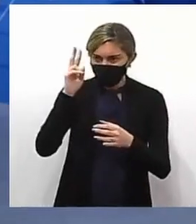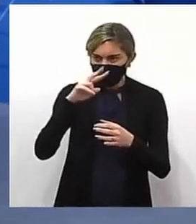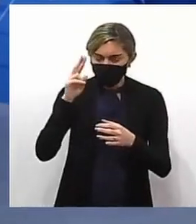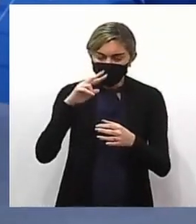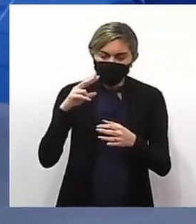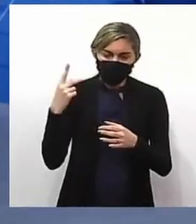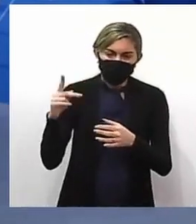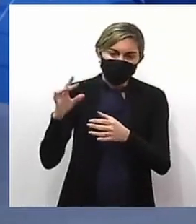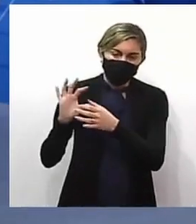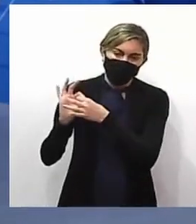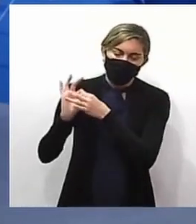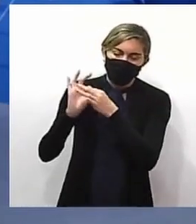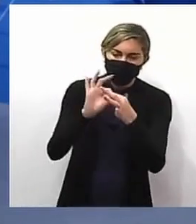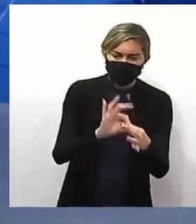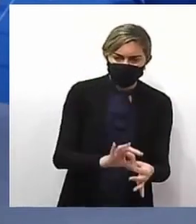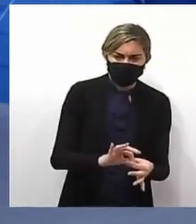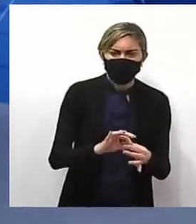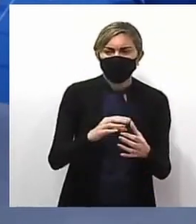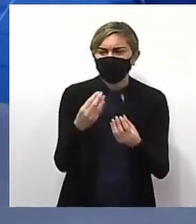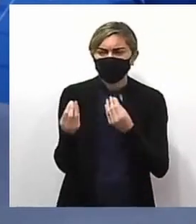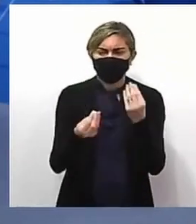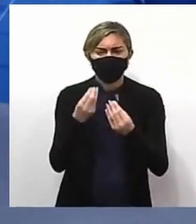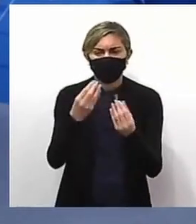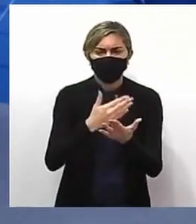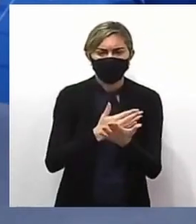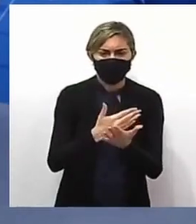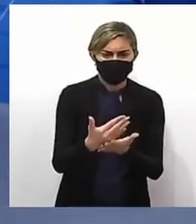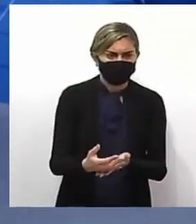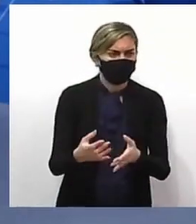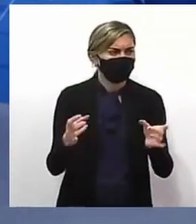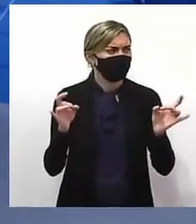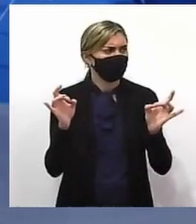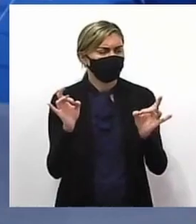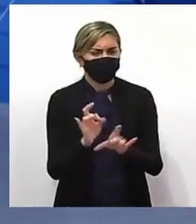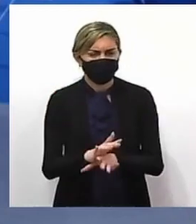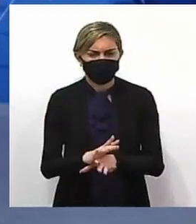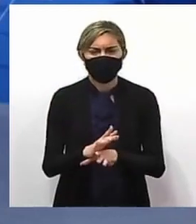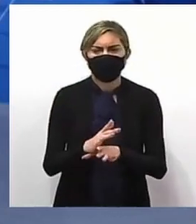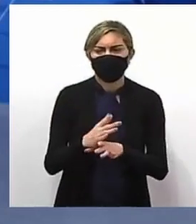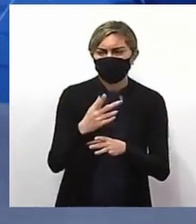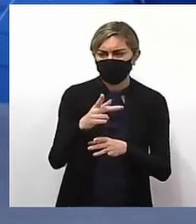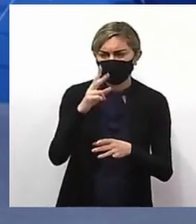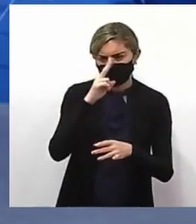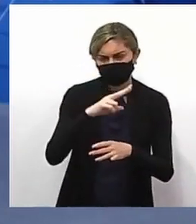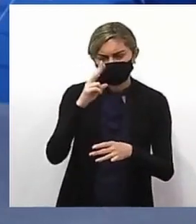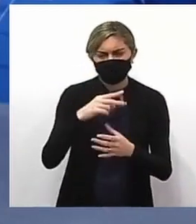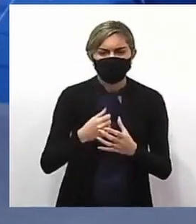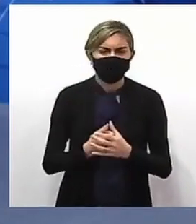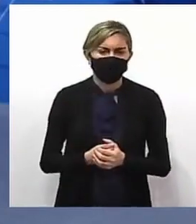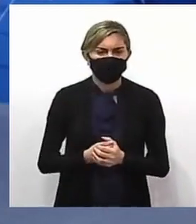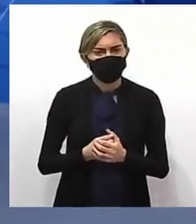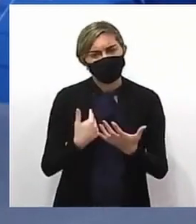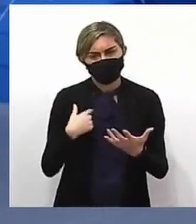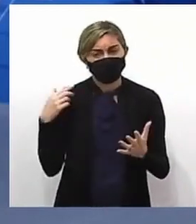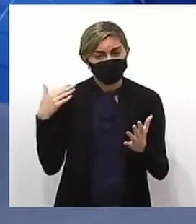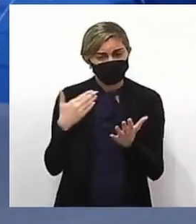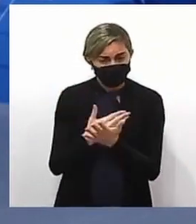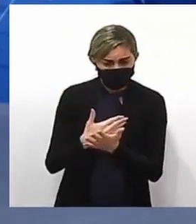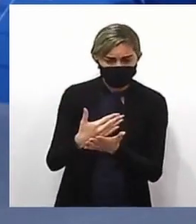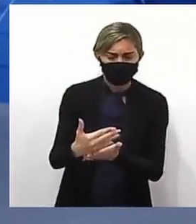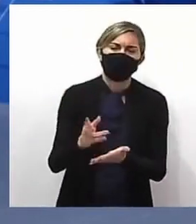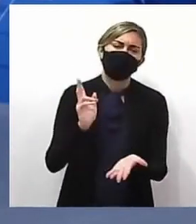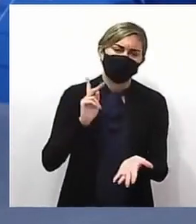não é? Como é que começa e como é que termina essa tua história? O ponto de partida foi,